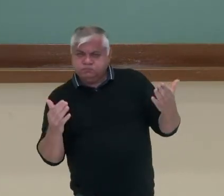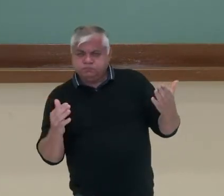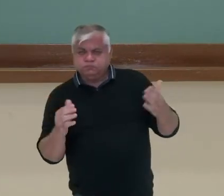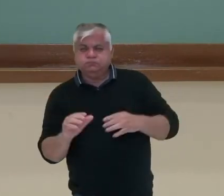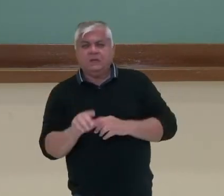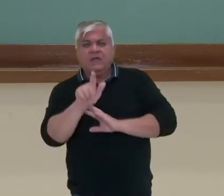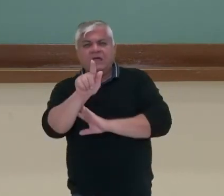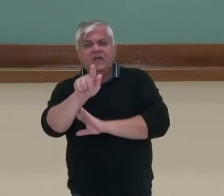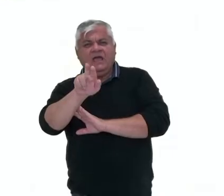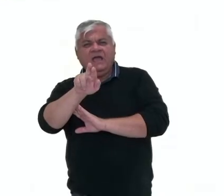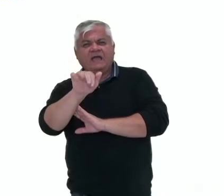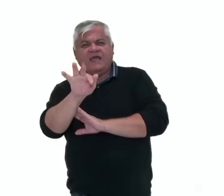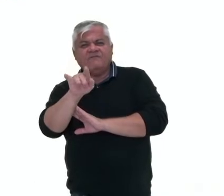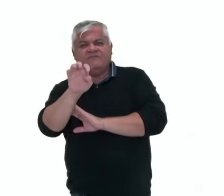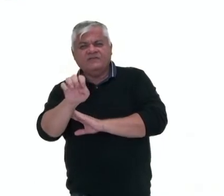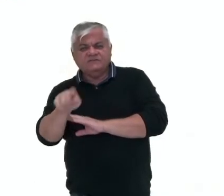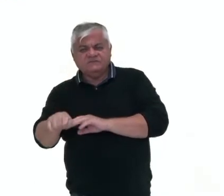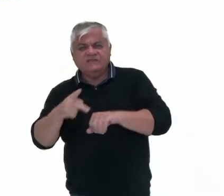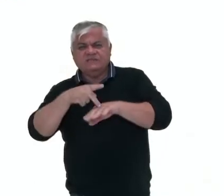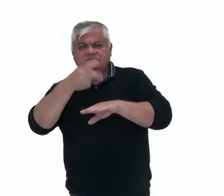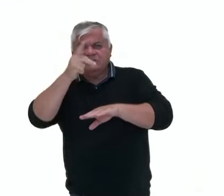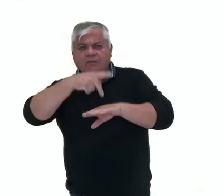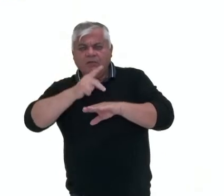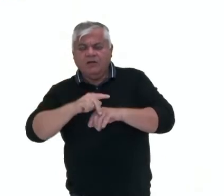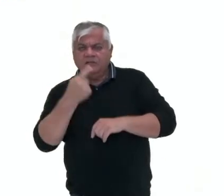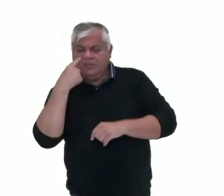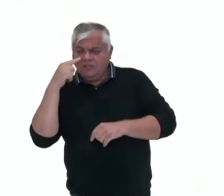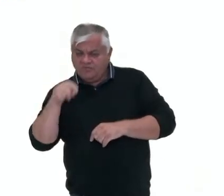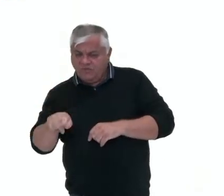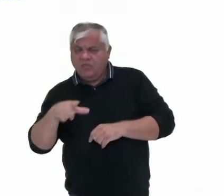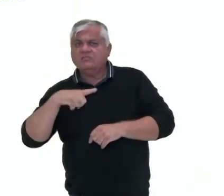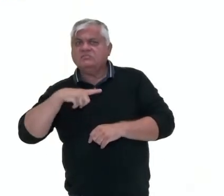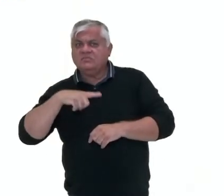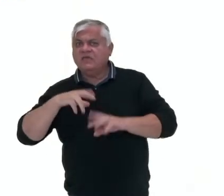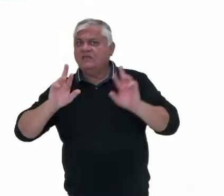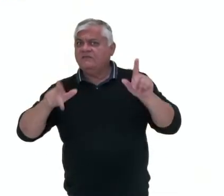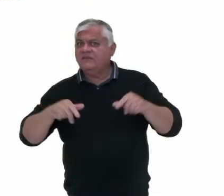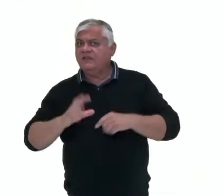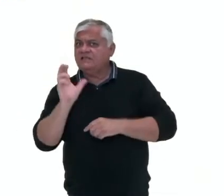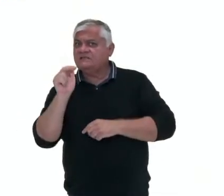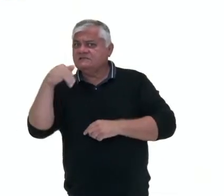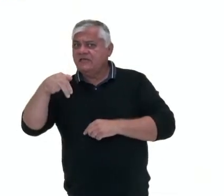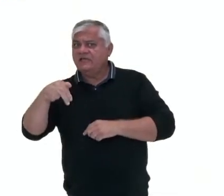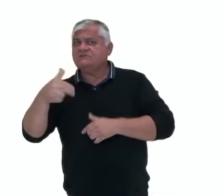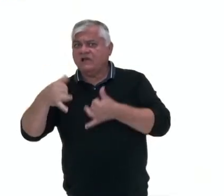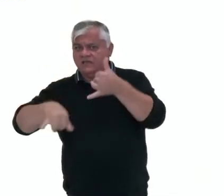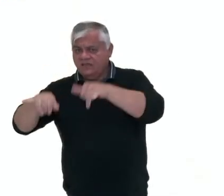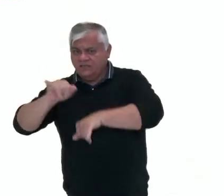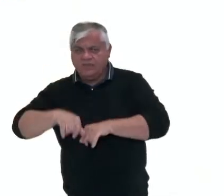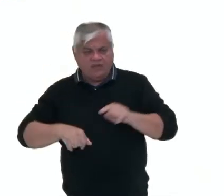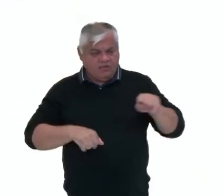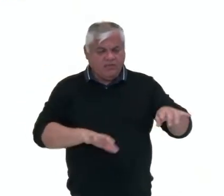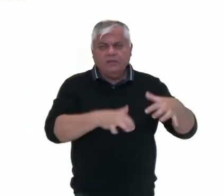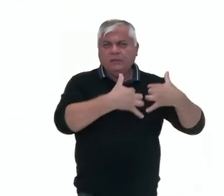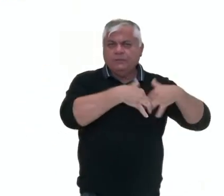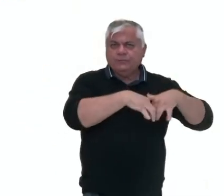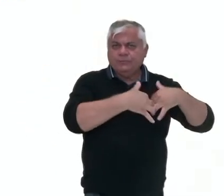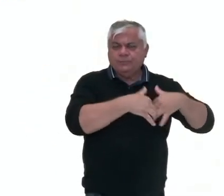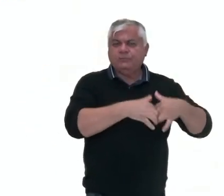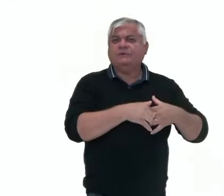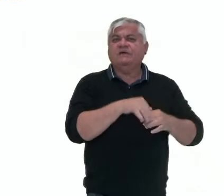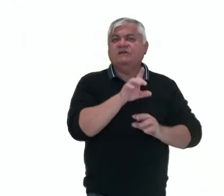grafite em diamante, é possível abordar a diferença entre termodinâmica e a cinética química nas condições ambiente. Por meio